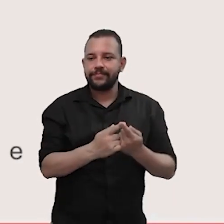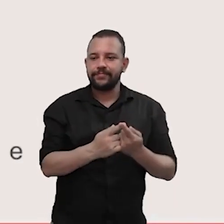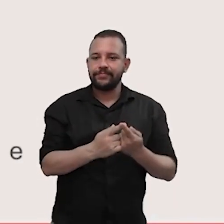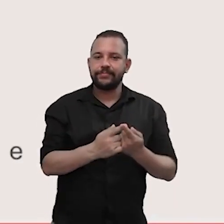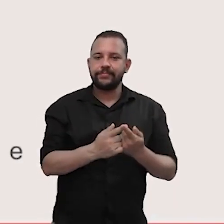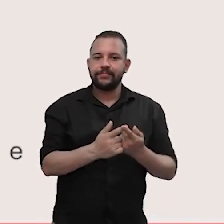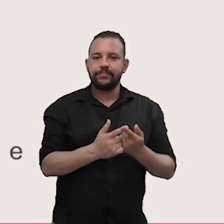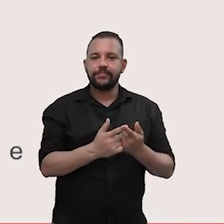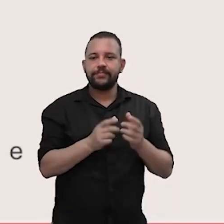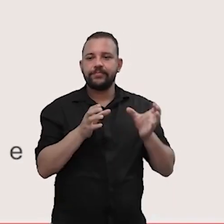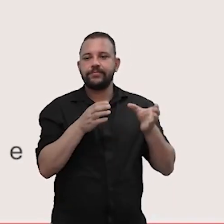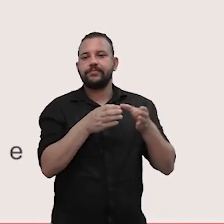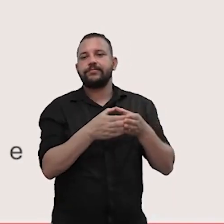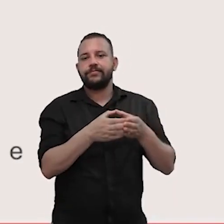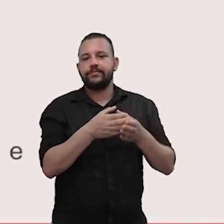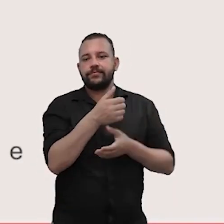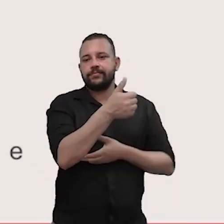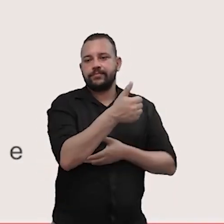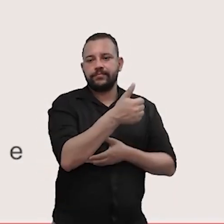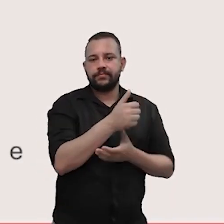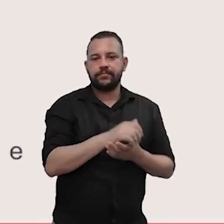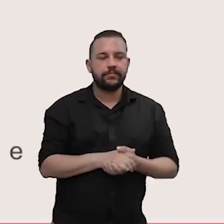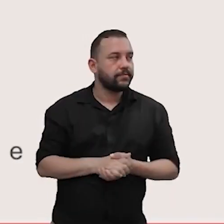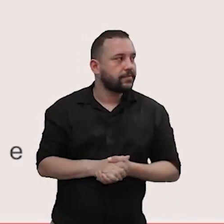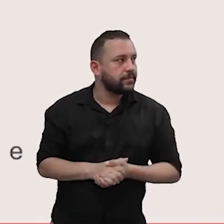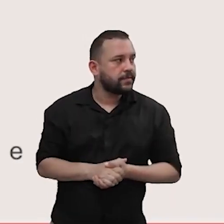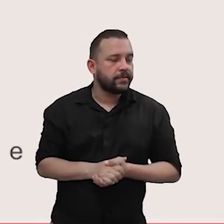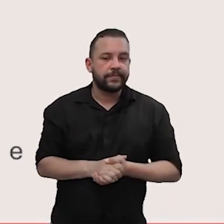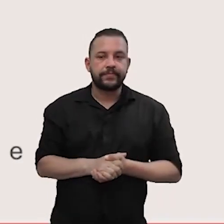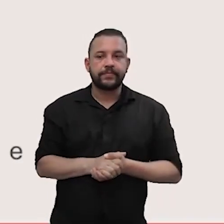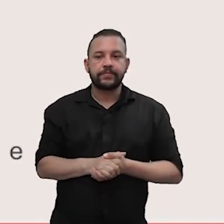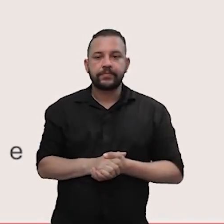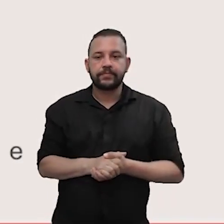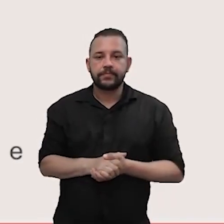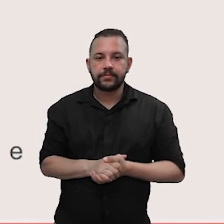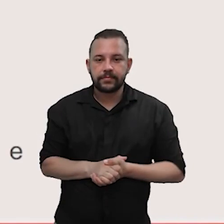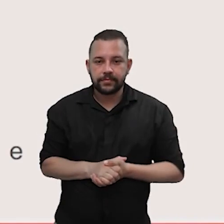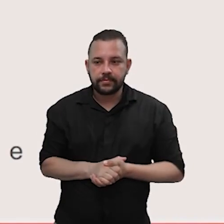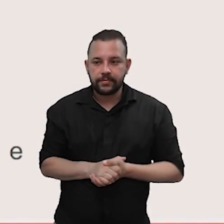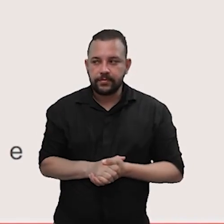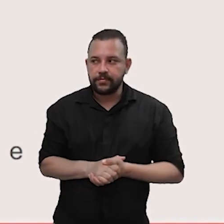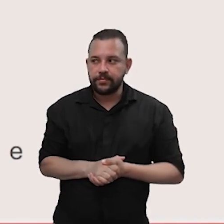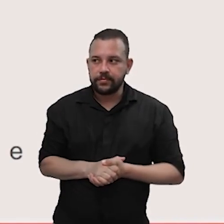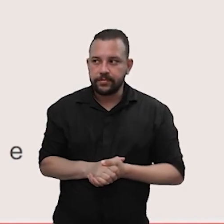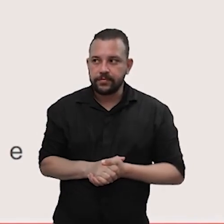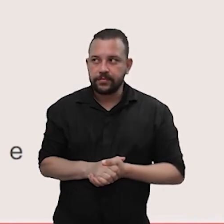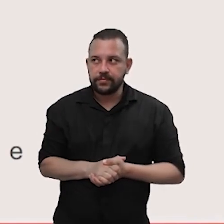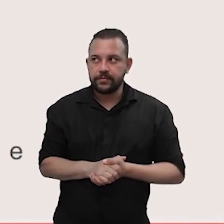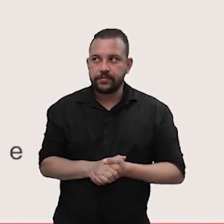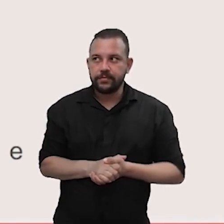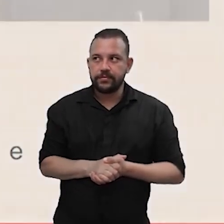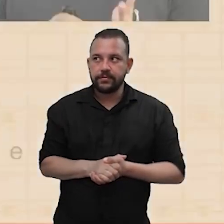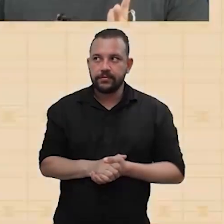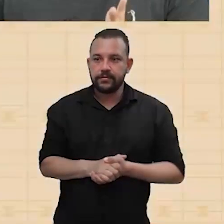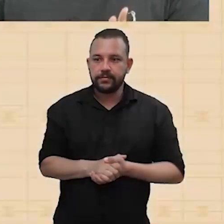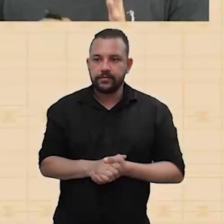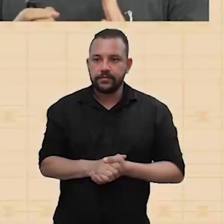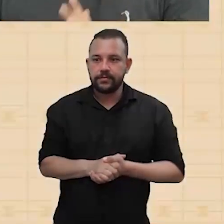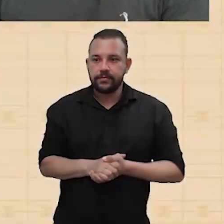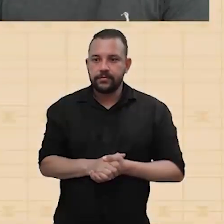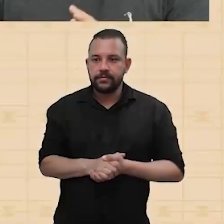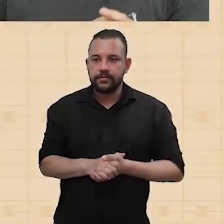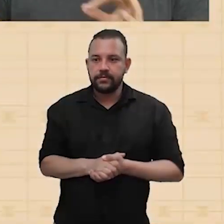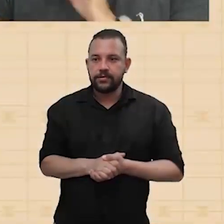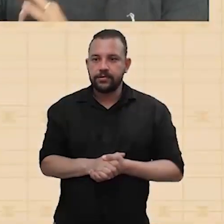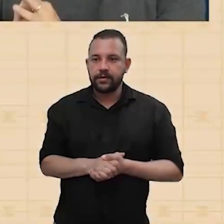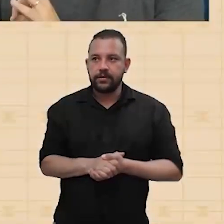o nome, tá? Vamos chamar a atenção para a família A agora. Lembra que tem família A e família B? Vamos para a família